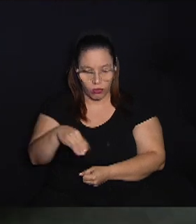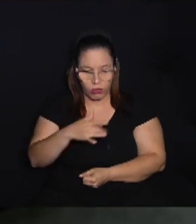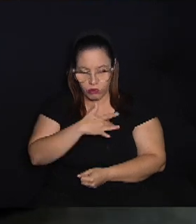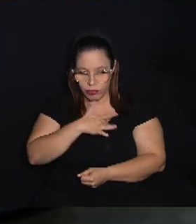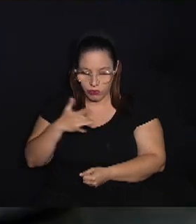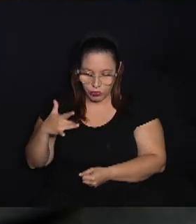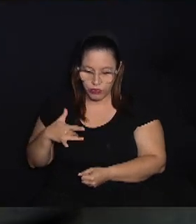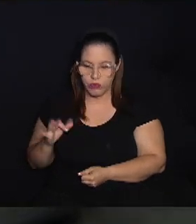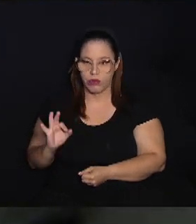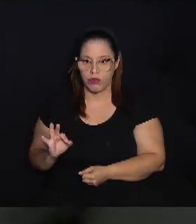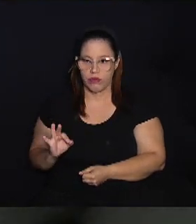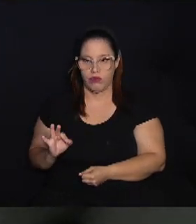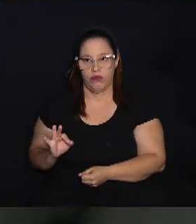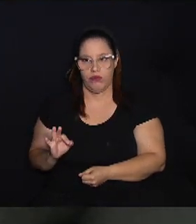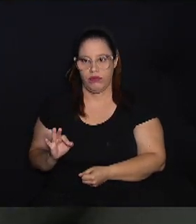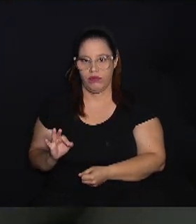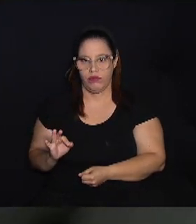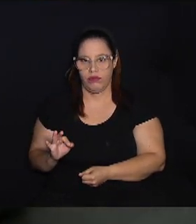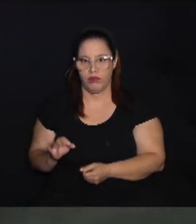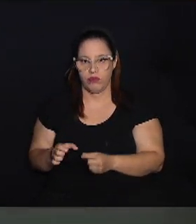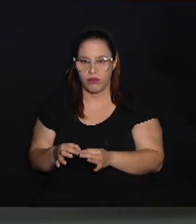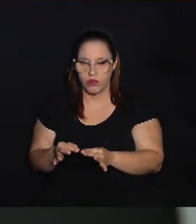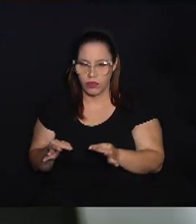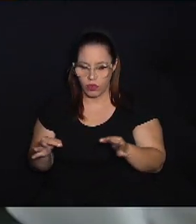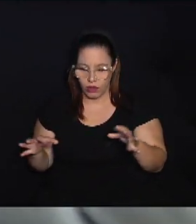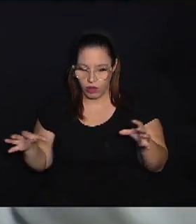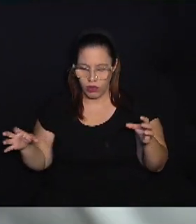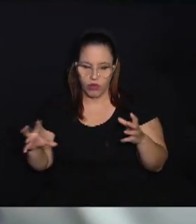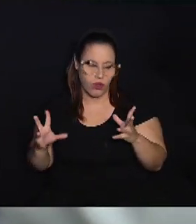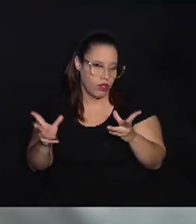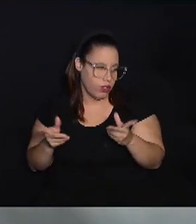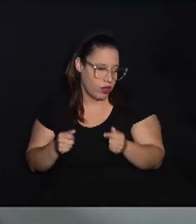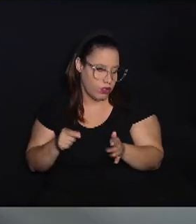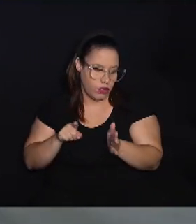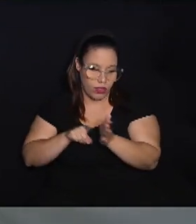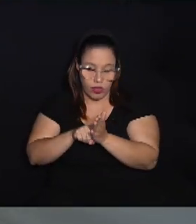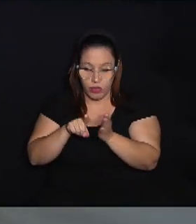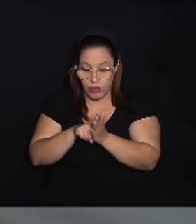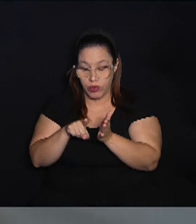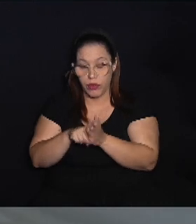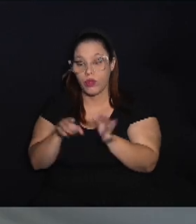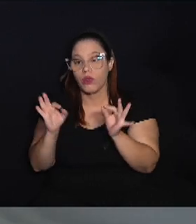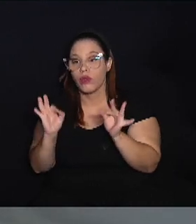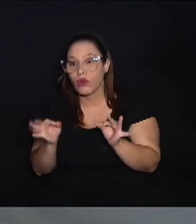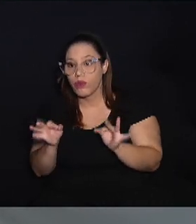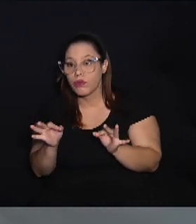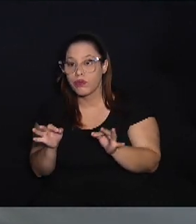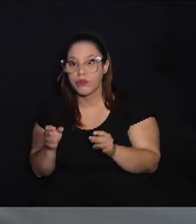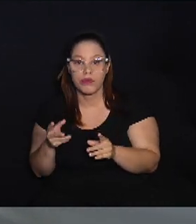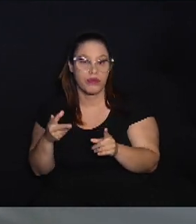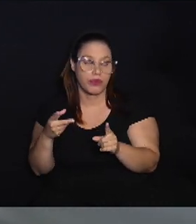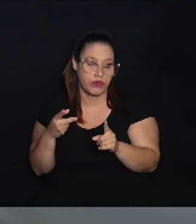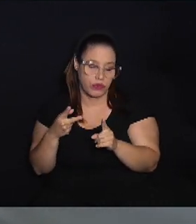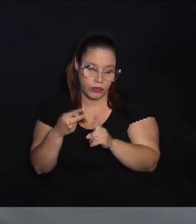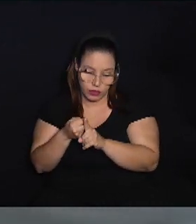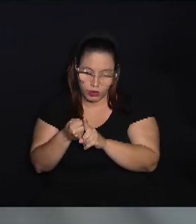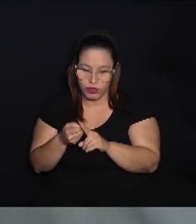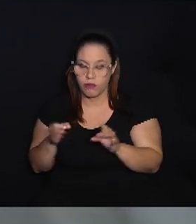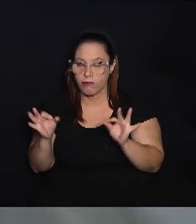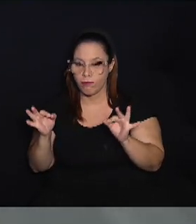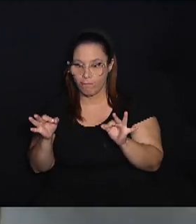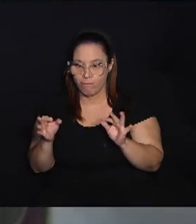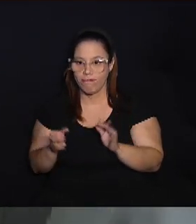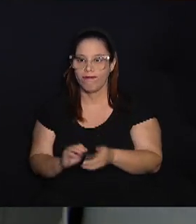Nacional de Vacinação para aplicação em larga escala, quando tem todos os estudos comprovados, então é uma vacina segura e efetiva, a população pode receber